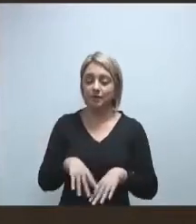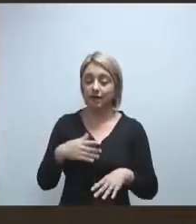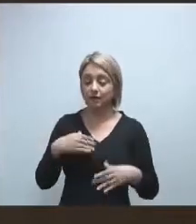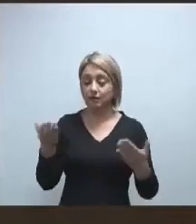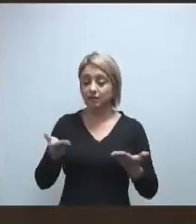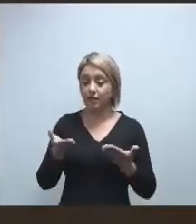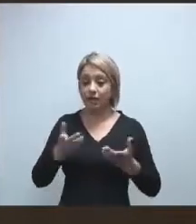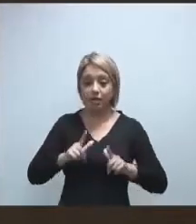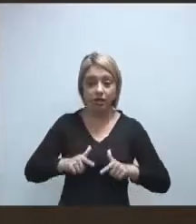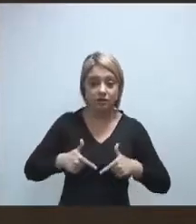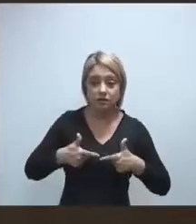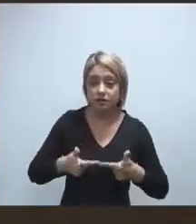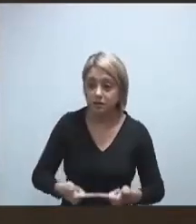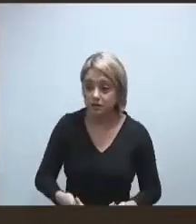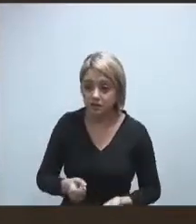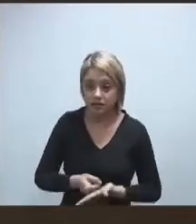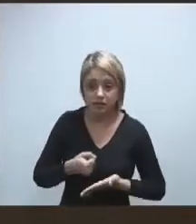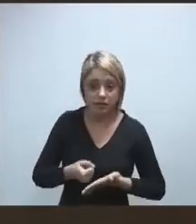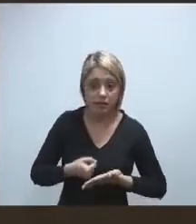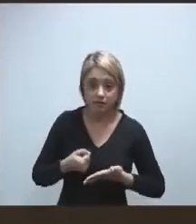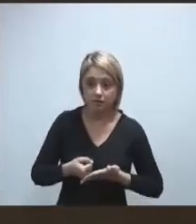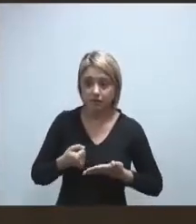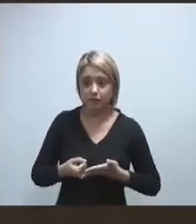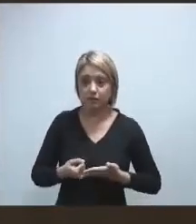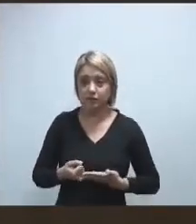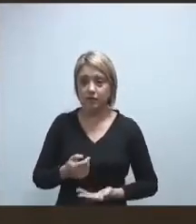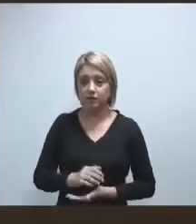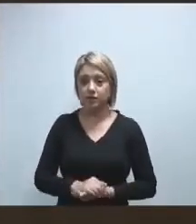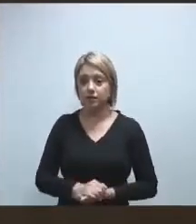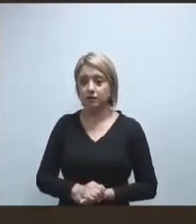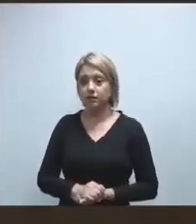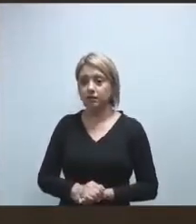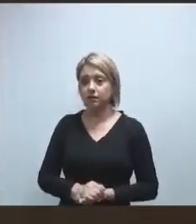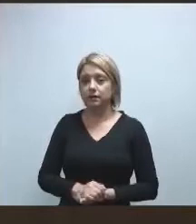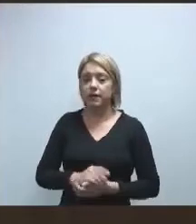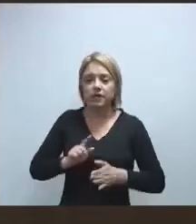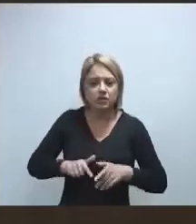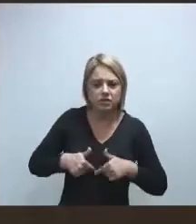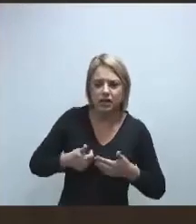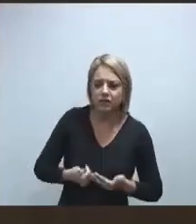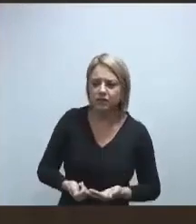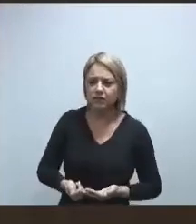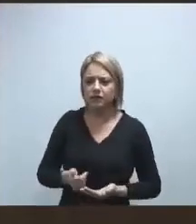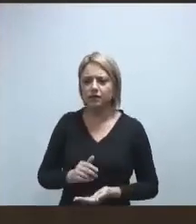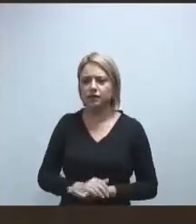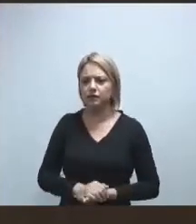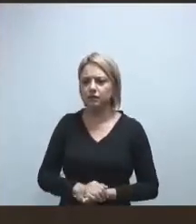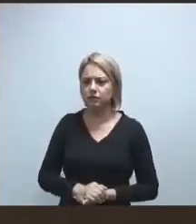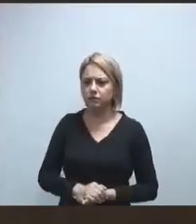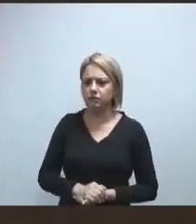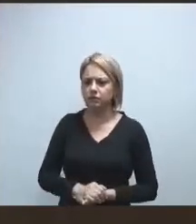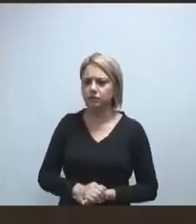agora desafios pela frente desafios pela frente e